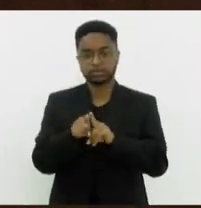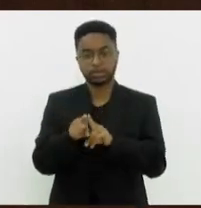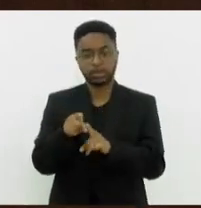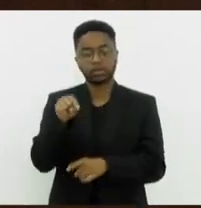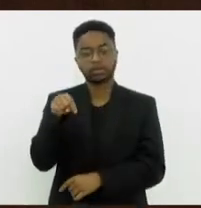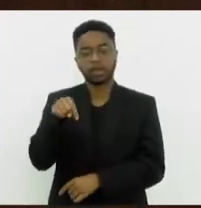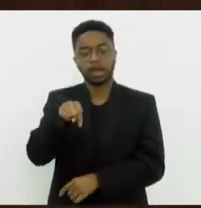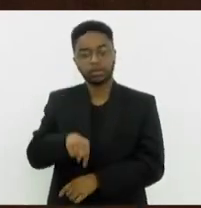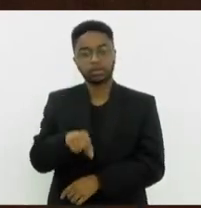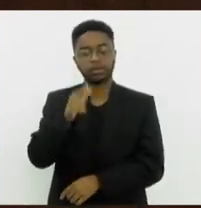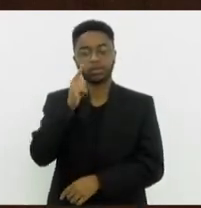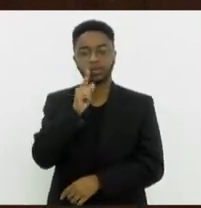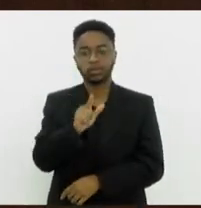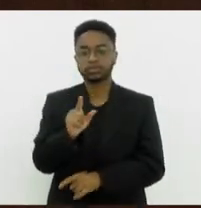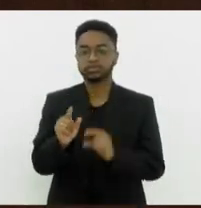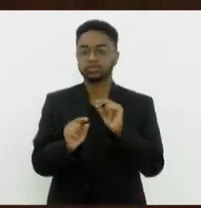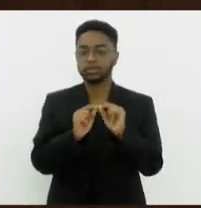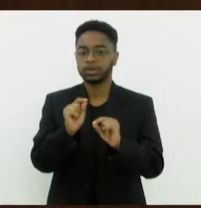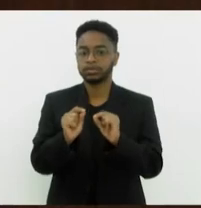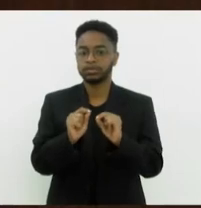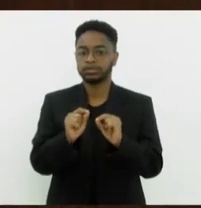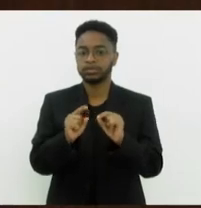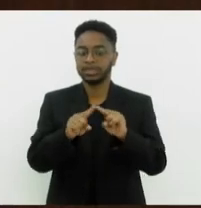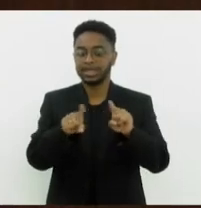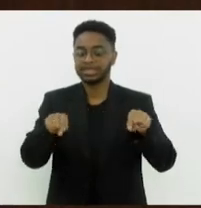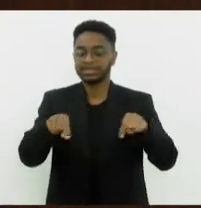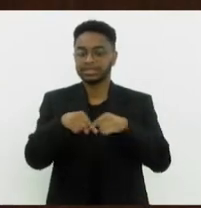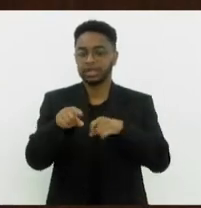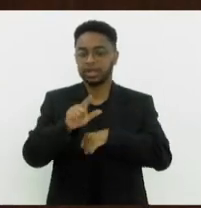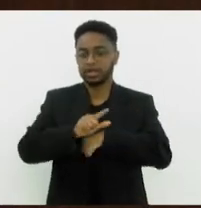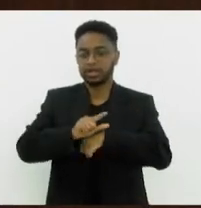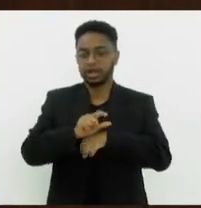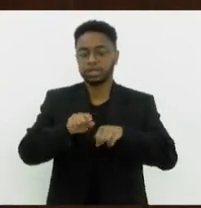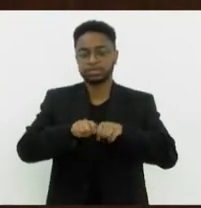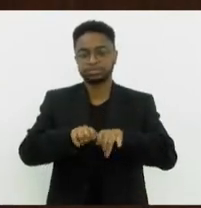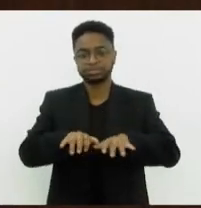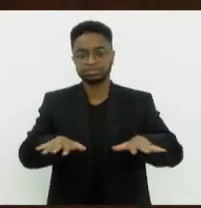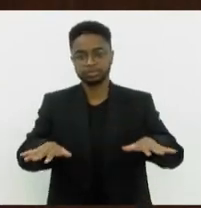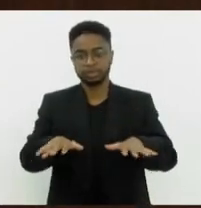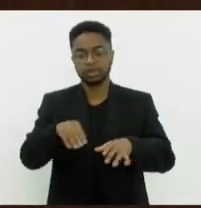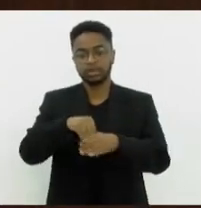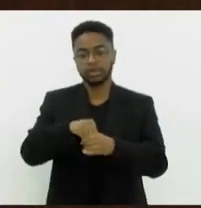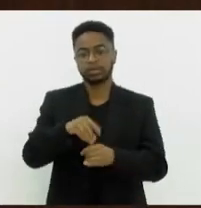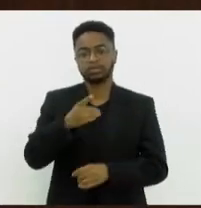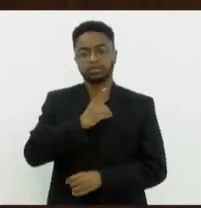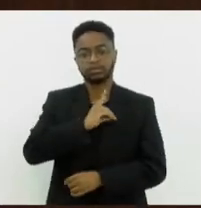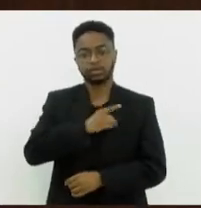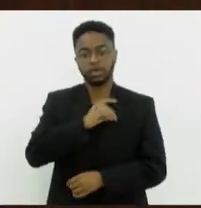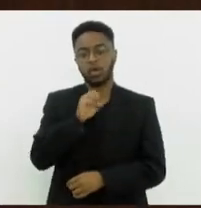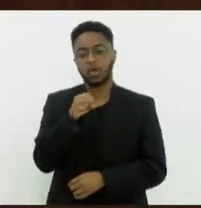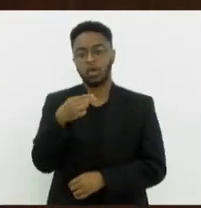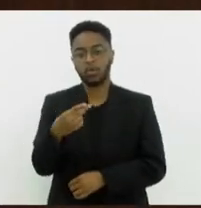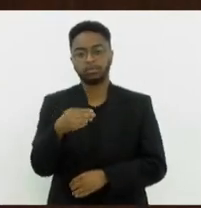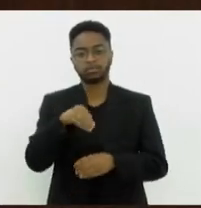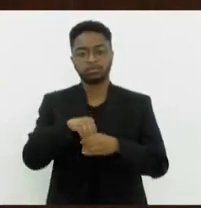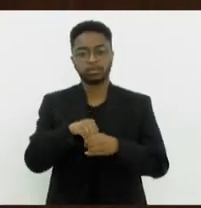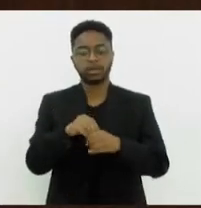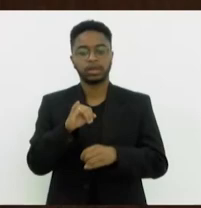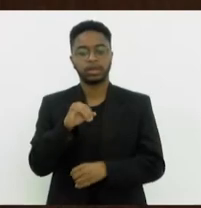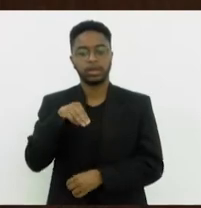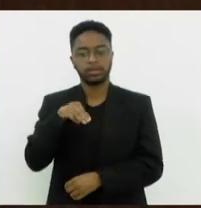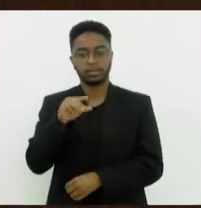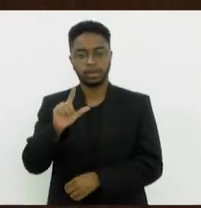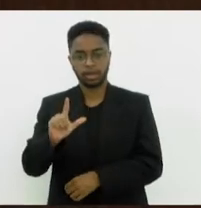aqui a proliferação da sala Lilás, seja na delegacia ou seja no Instituto Médico